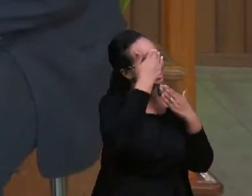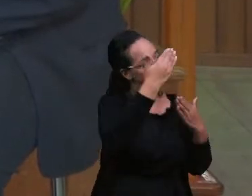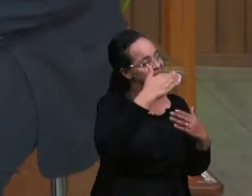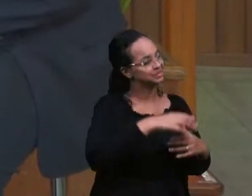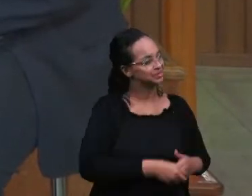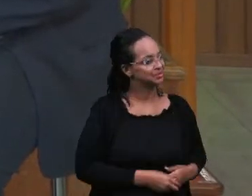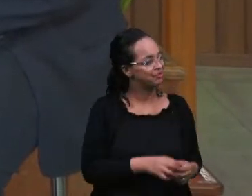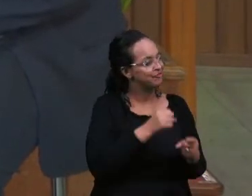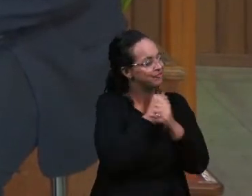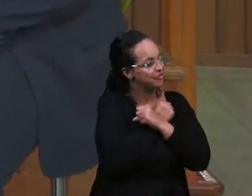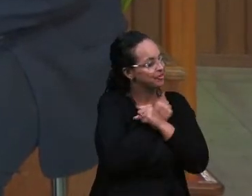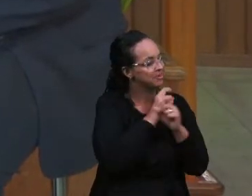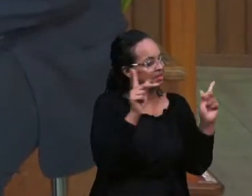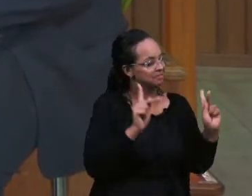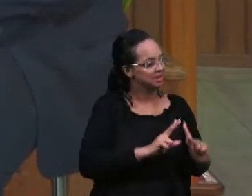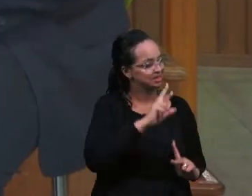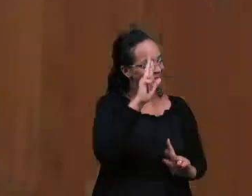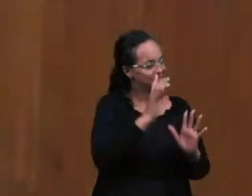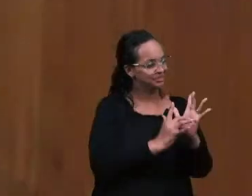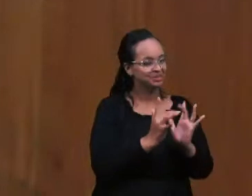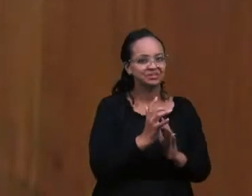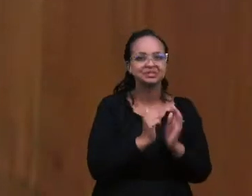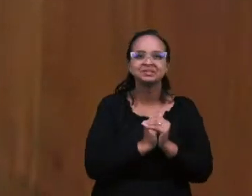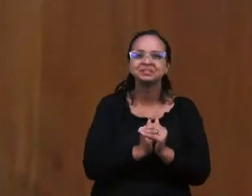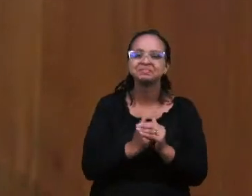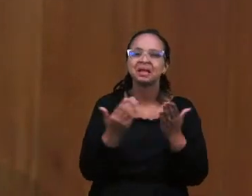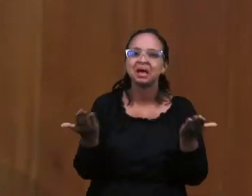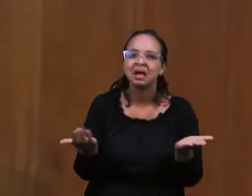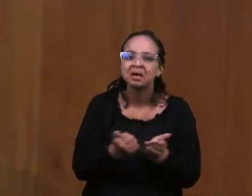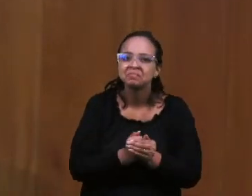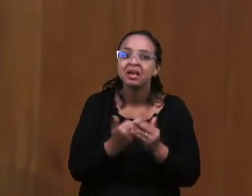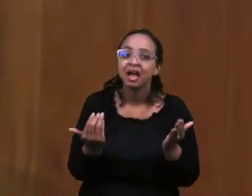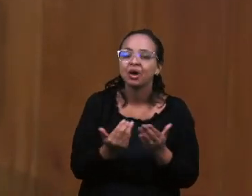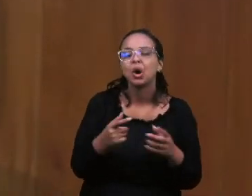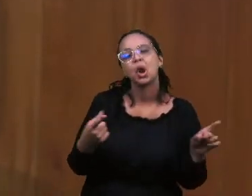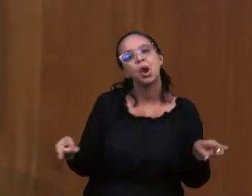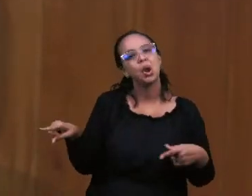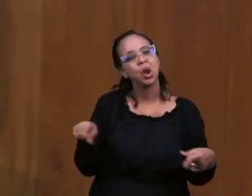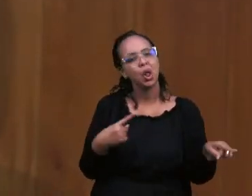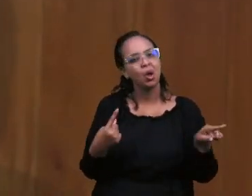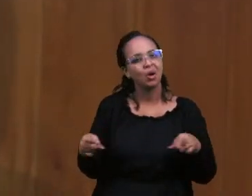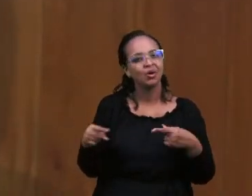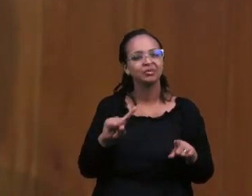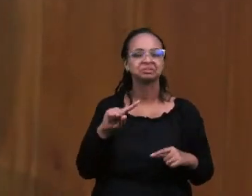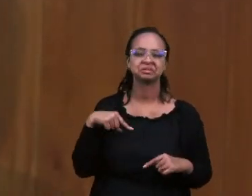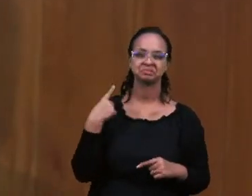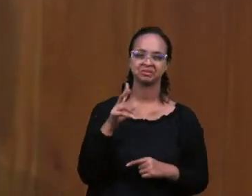Um forte abraço e a paz do Senhor Jesus. Amém. Então a gente entra agora com alguns louvores e